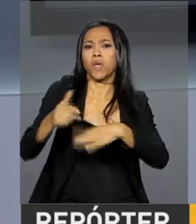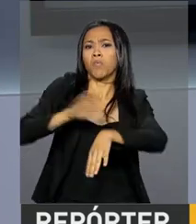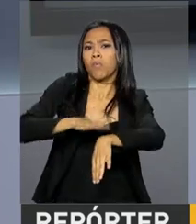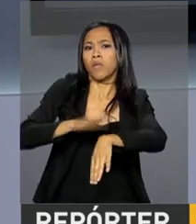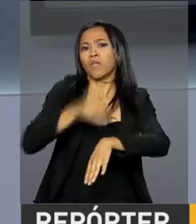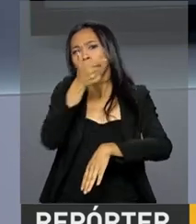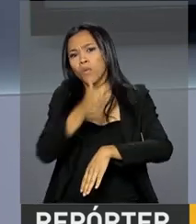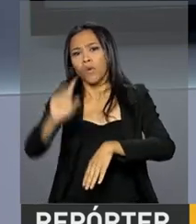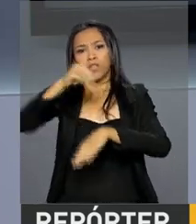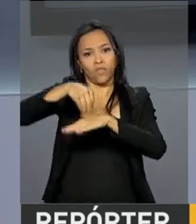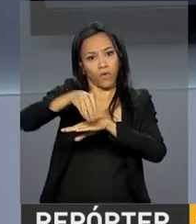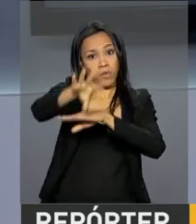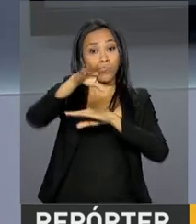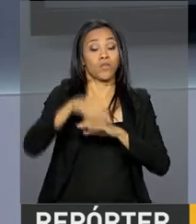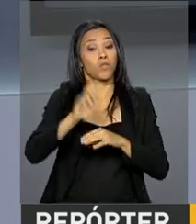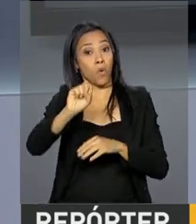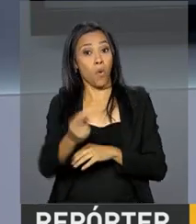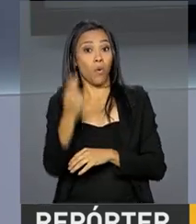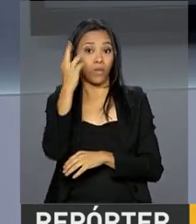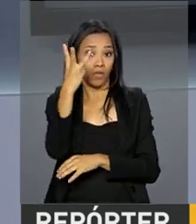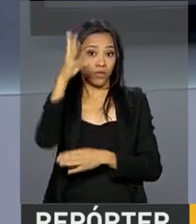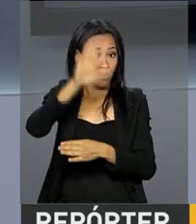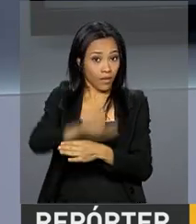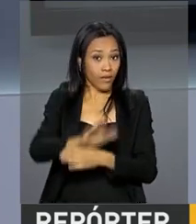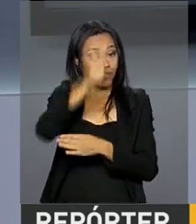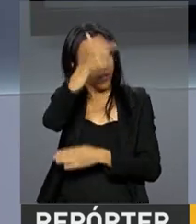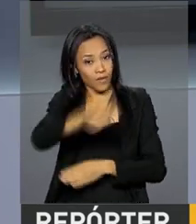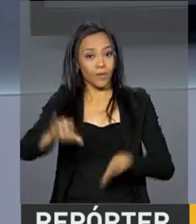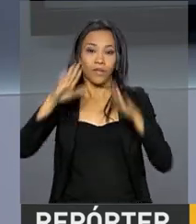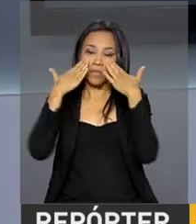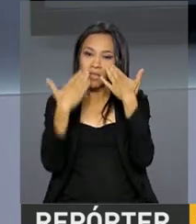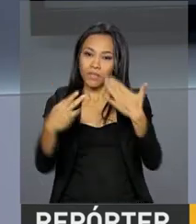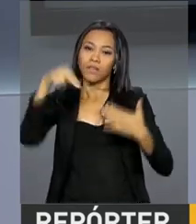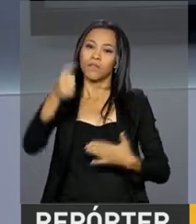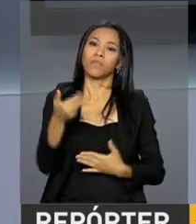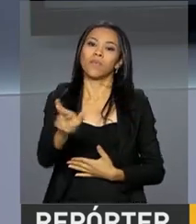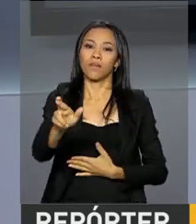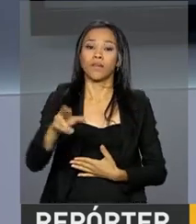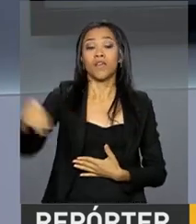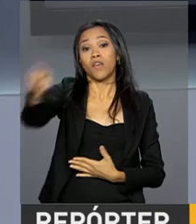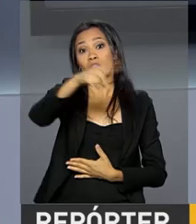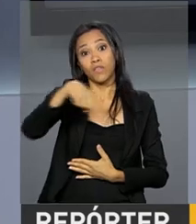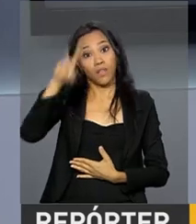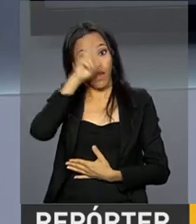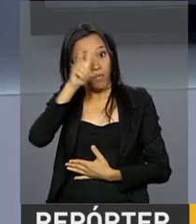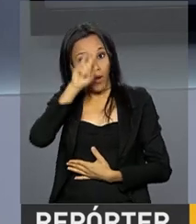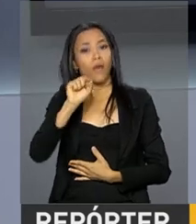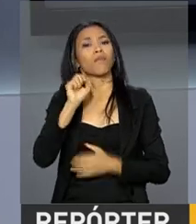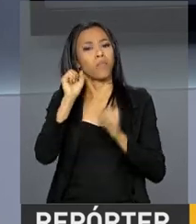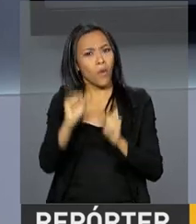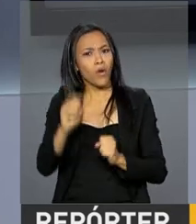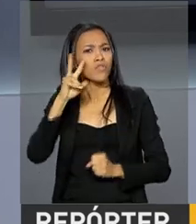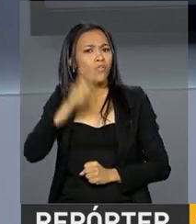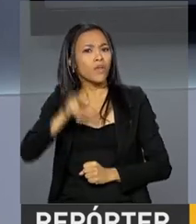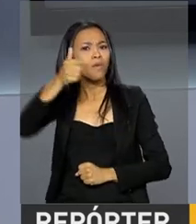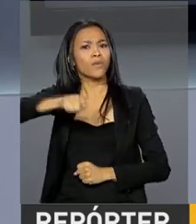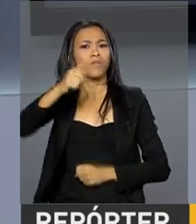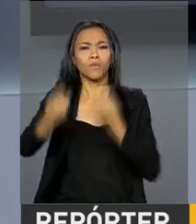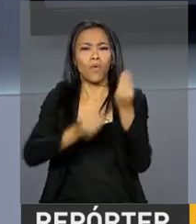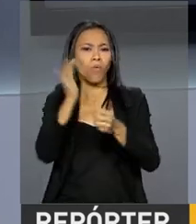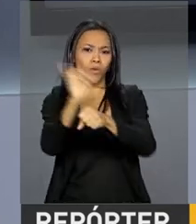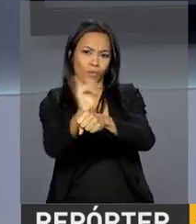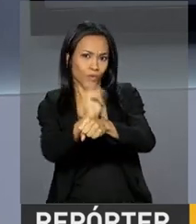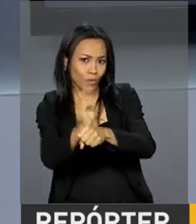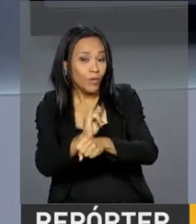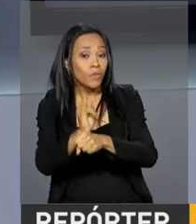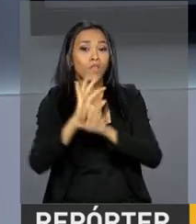momento com outras informações ou às 15h, na próxima edição do Repórter NBR. Lembrando que você pode rever as reportagens no